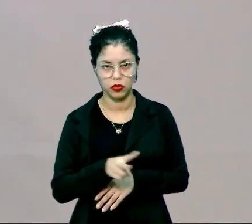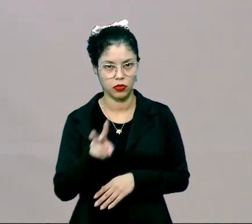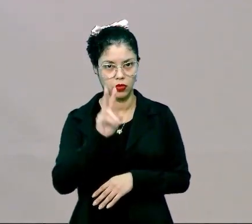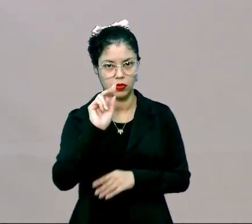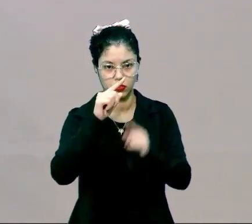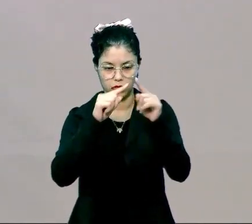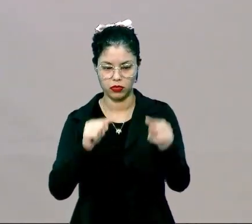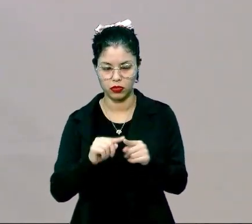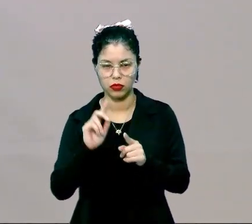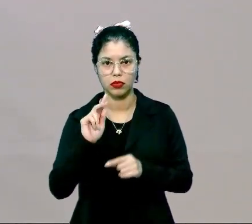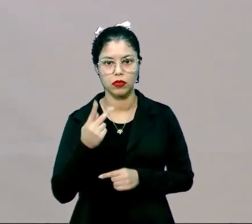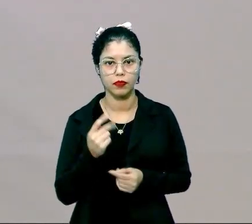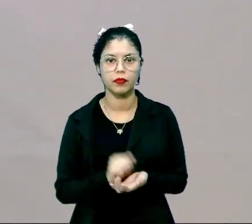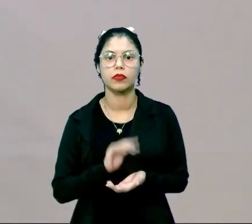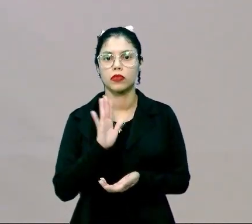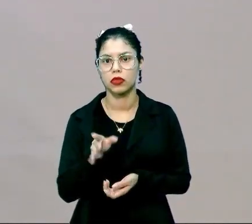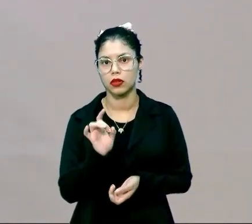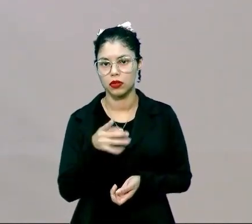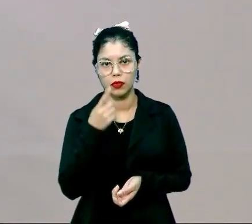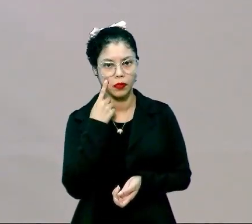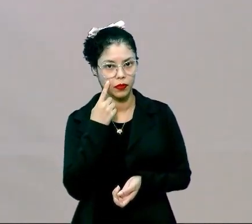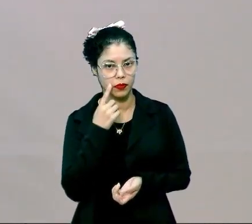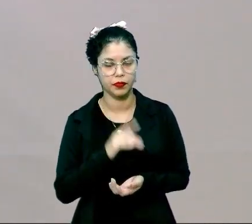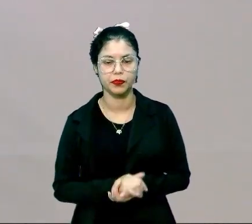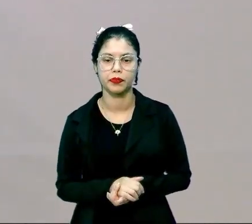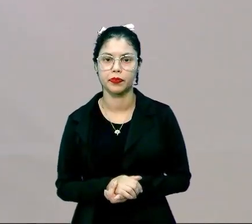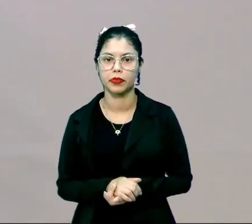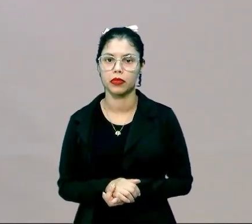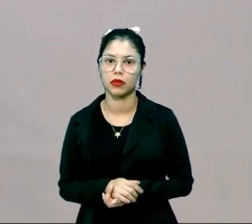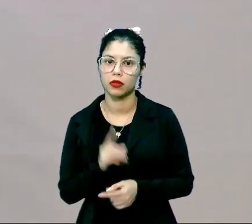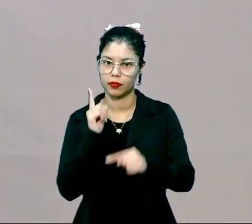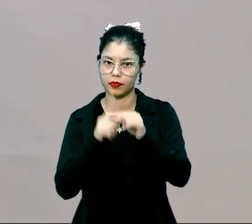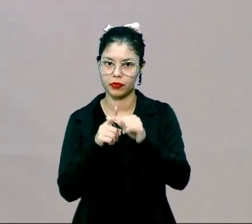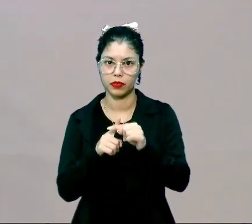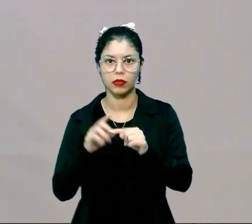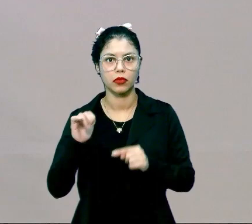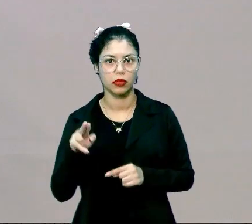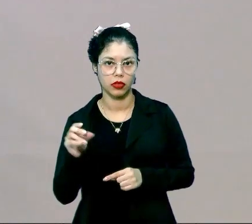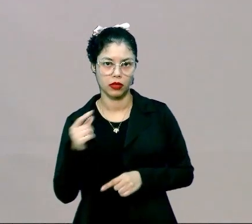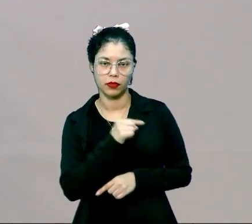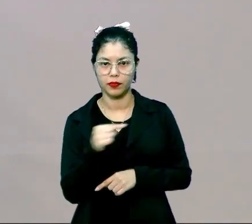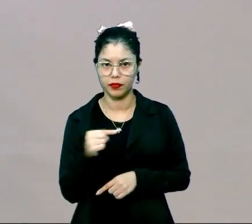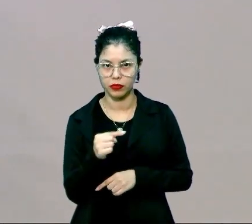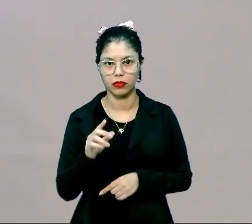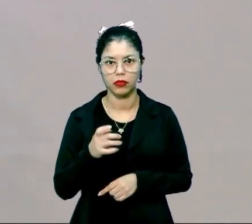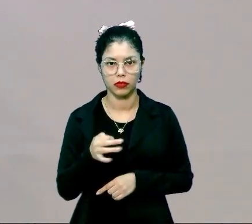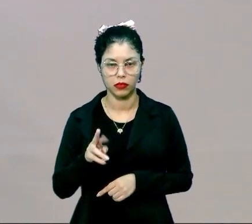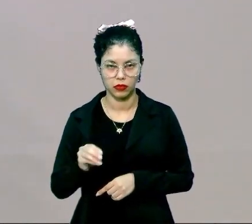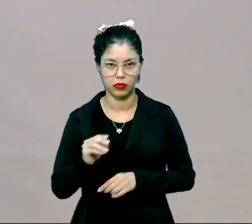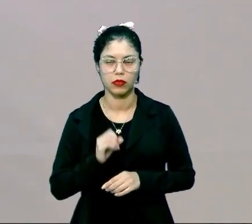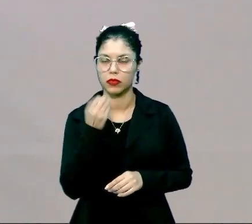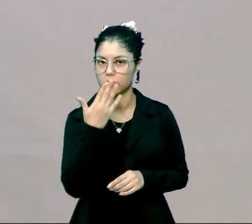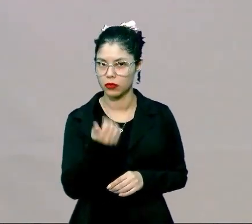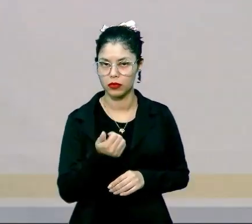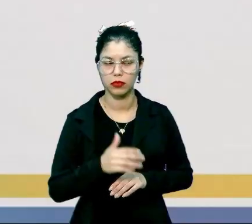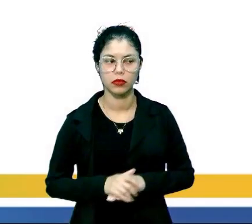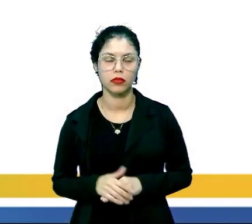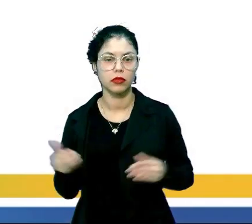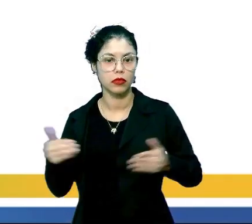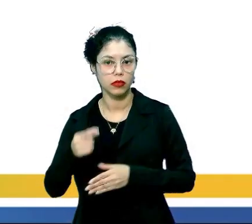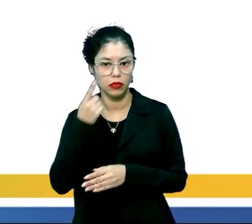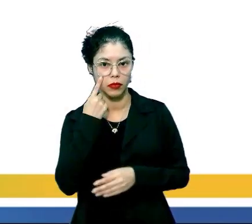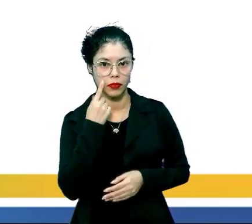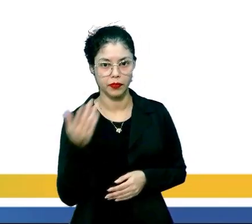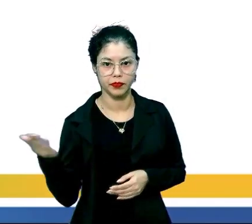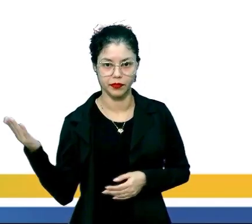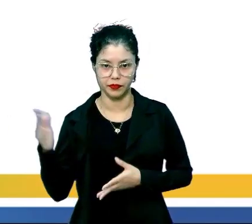valor do ΔH. Se tiver, basta olhar para esse valor. Se for positivo, é endo. Se for negativo, é exo. Tudo bem? Agora olha